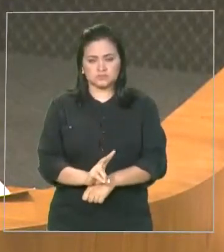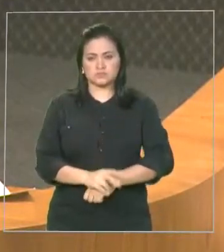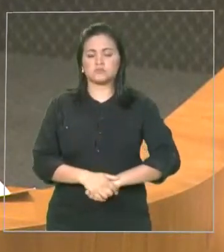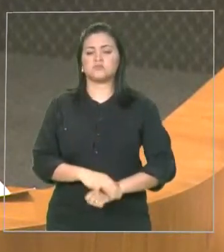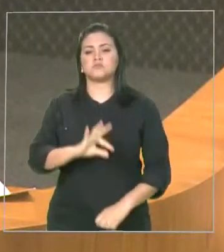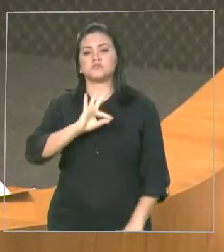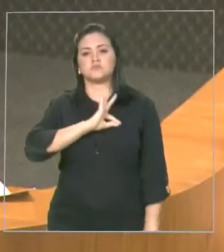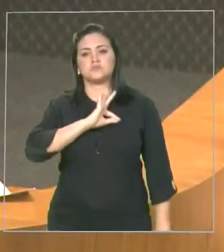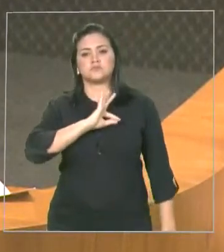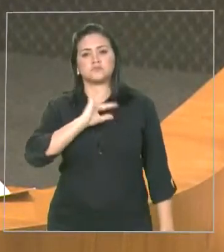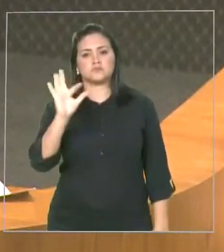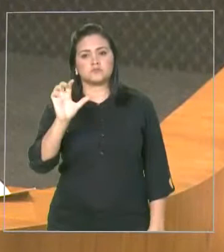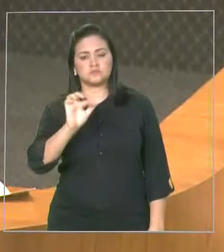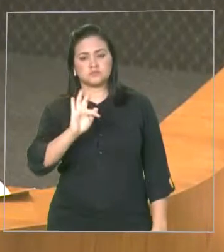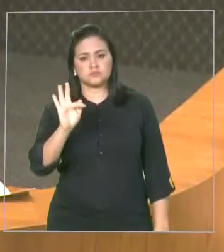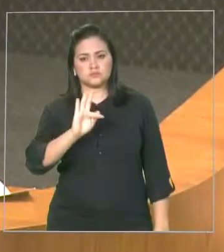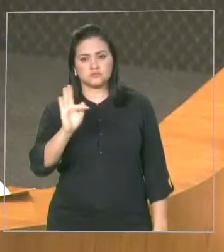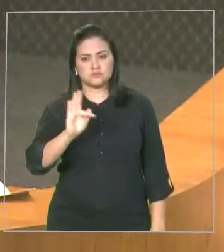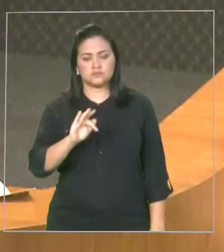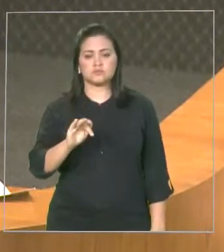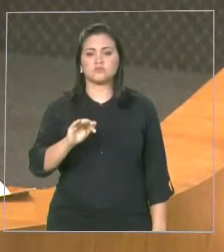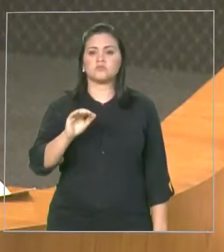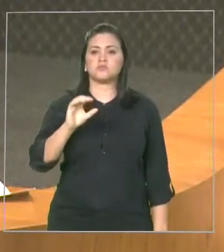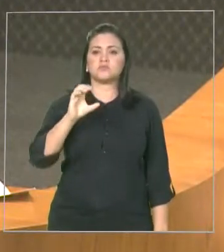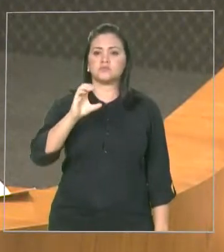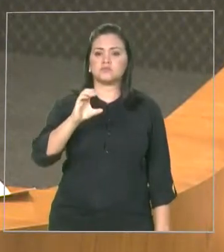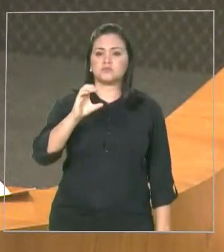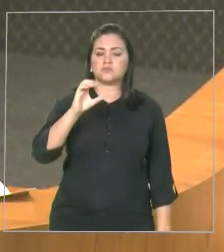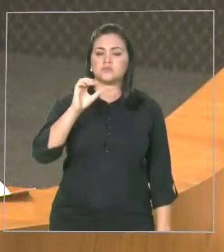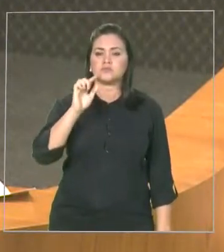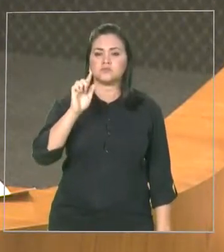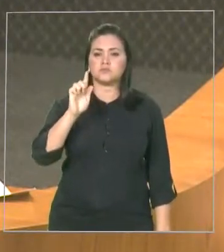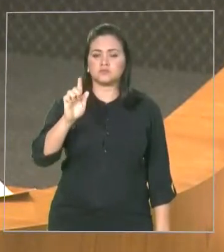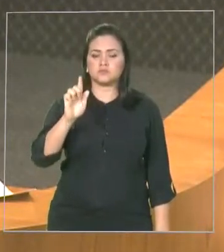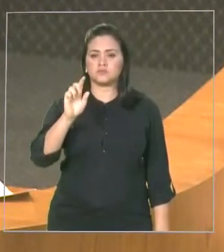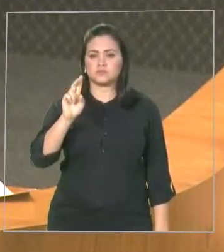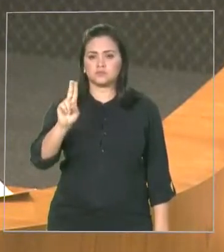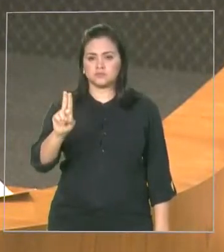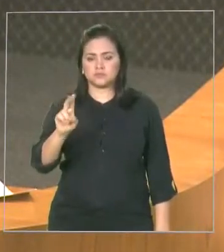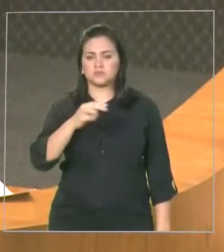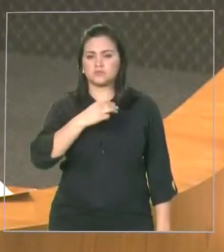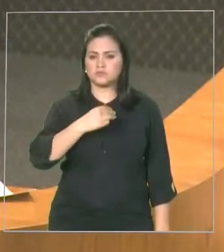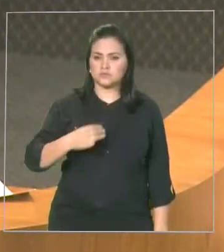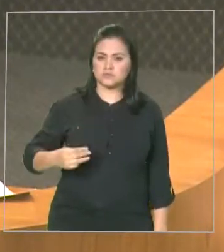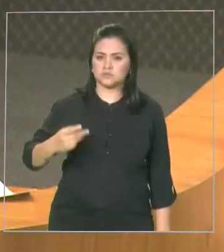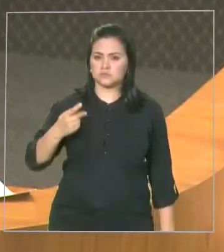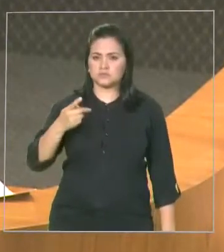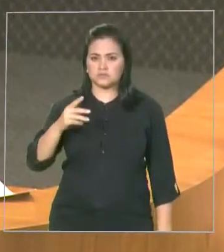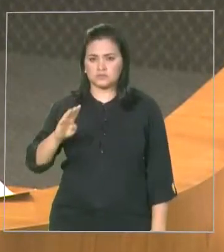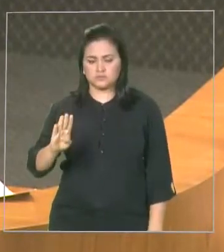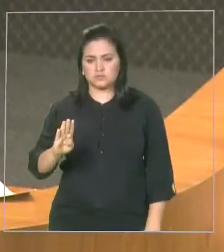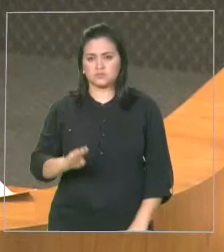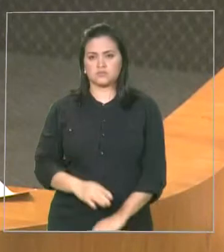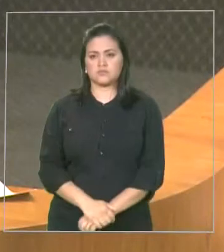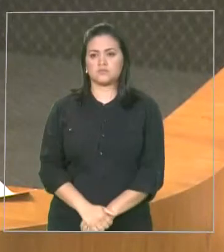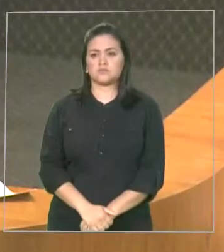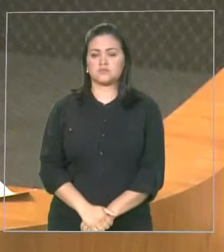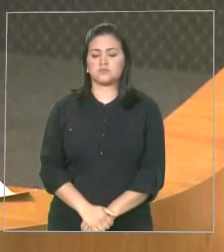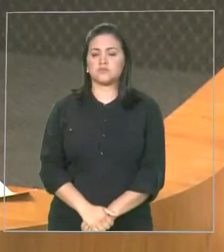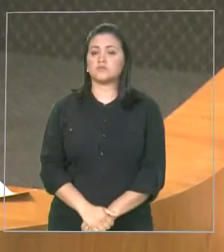Federal, CGU, Ministério Público, deputada Graça, que tem uma importante